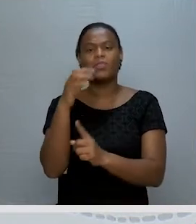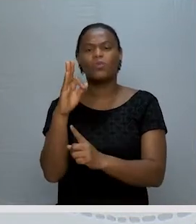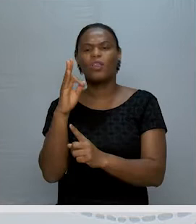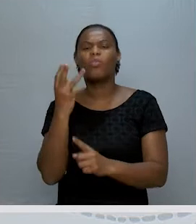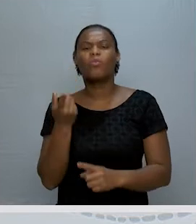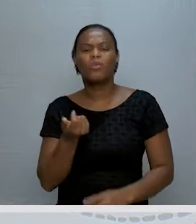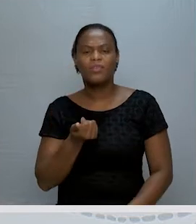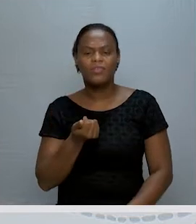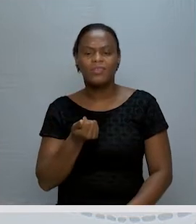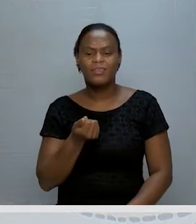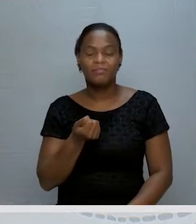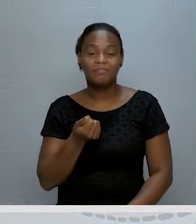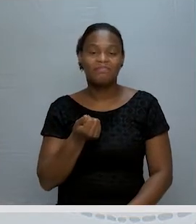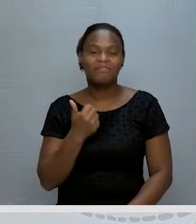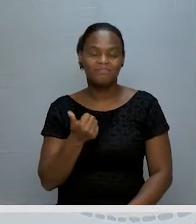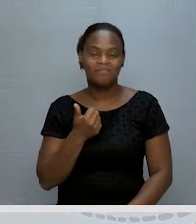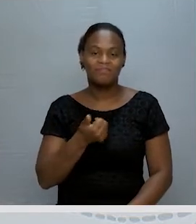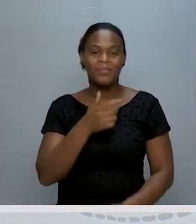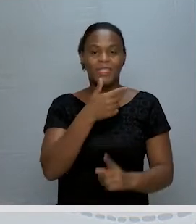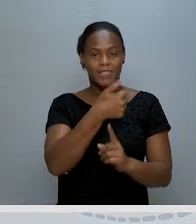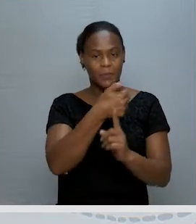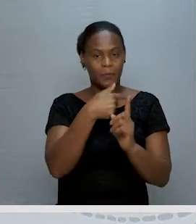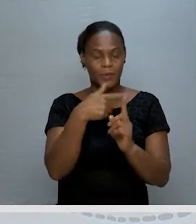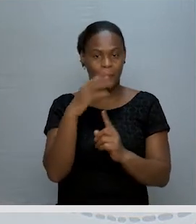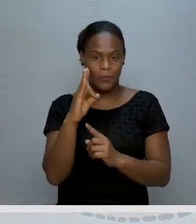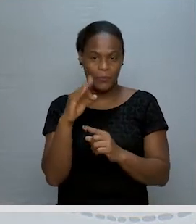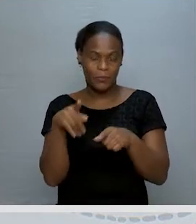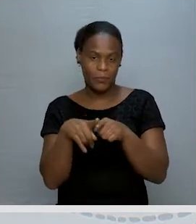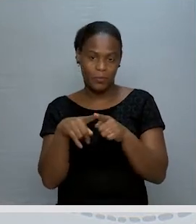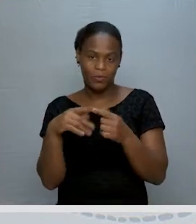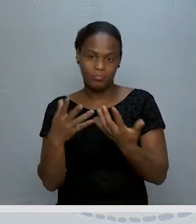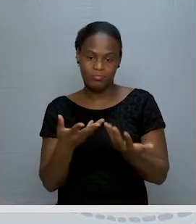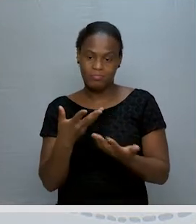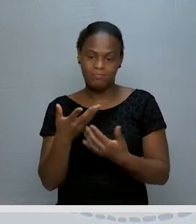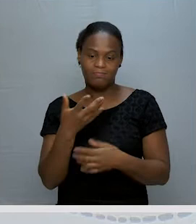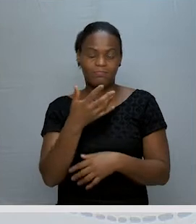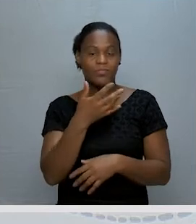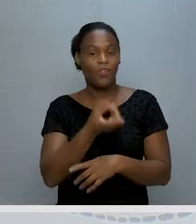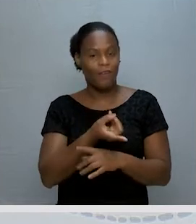mais 4. Isso, 5 mais 4,